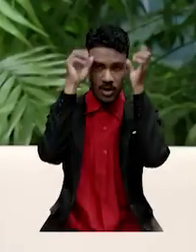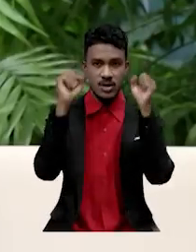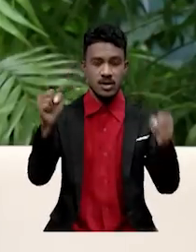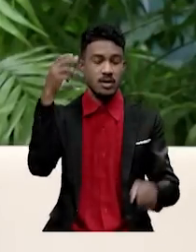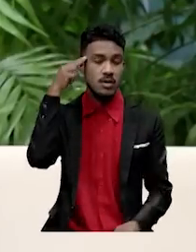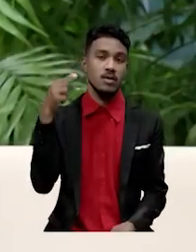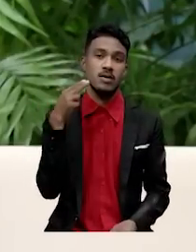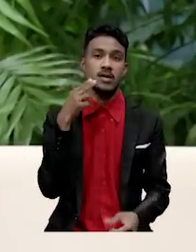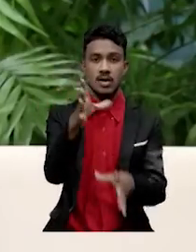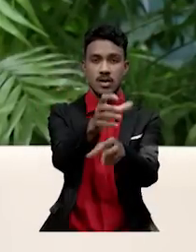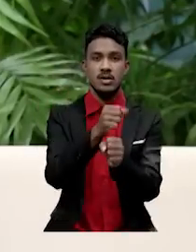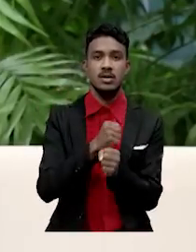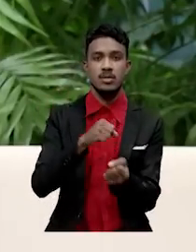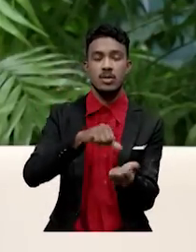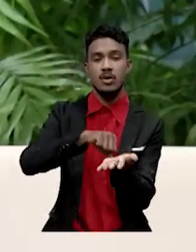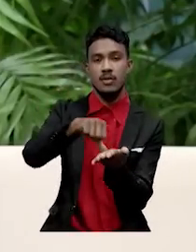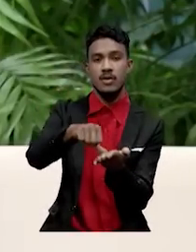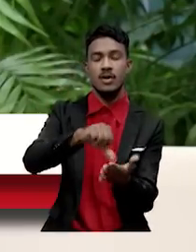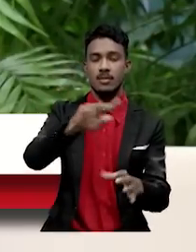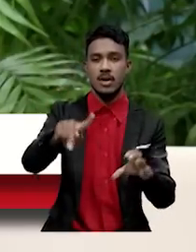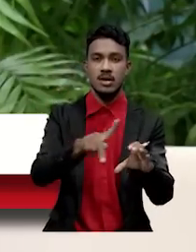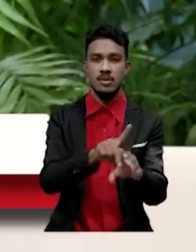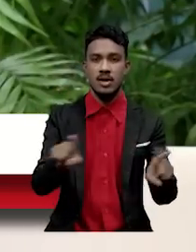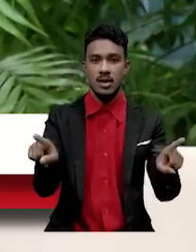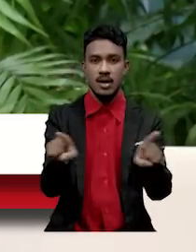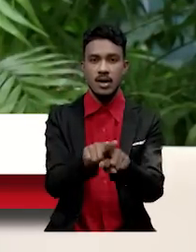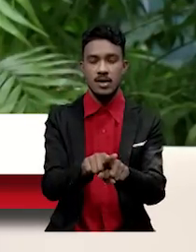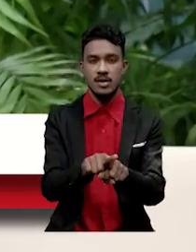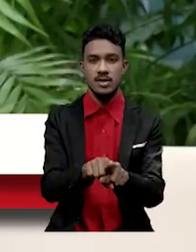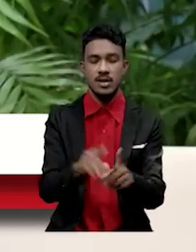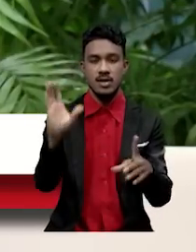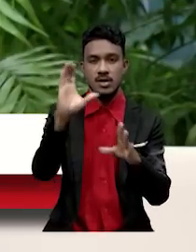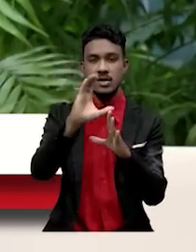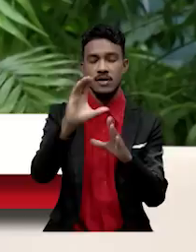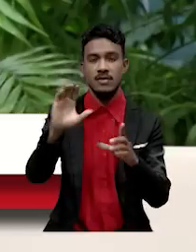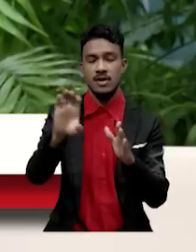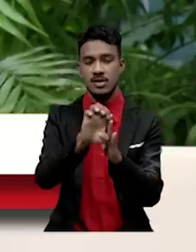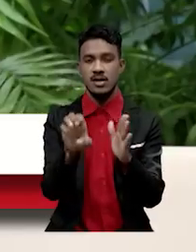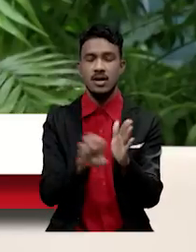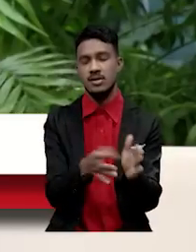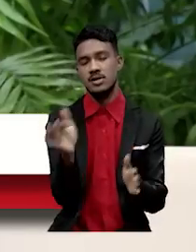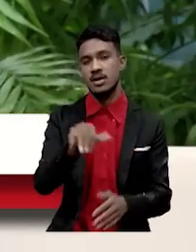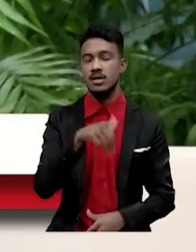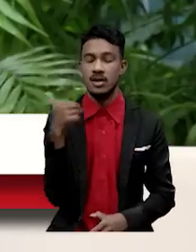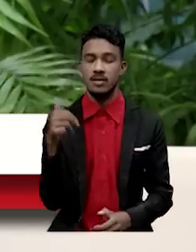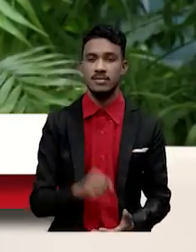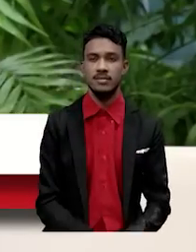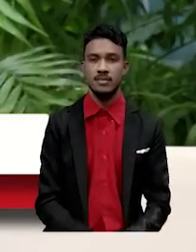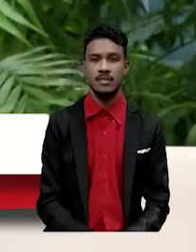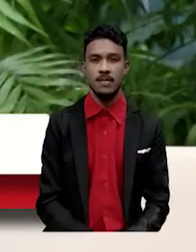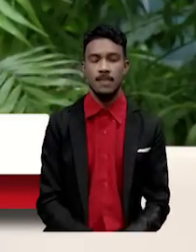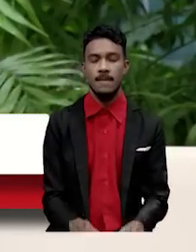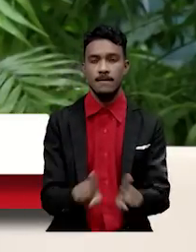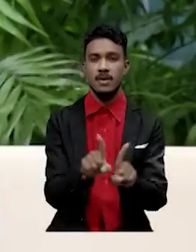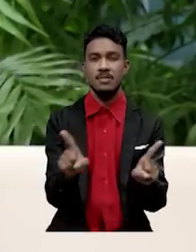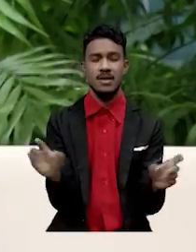Horta, máximo convite, eu também participo nessa, chefes de Estado, Circe Lugmoz, mas como